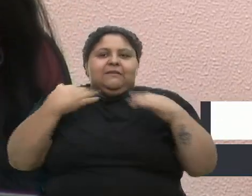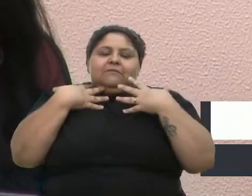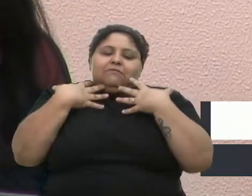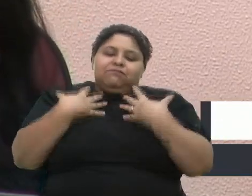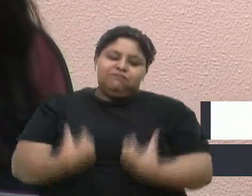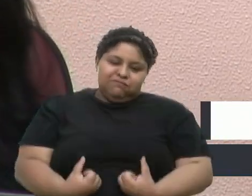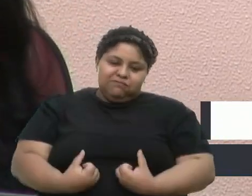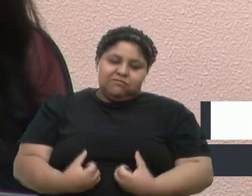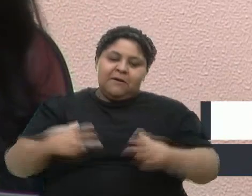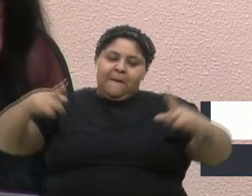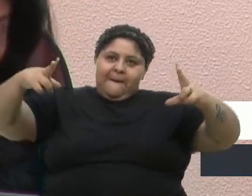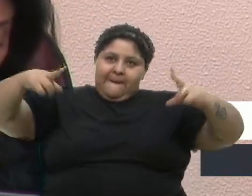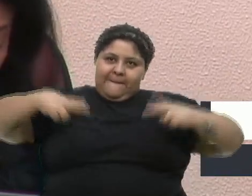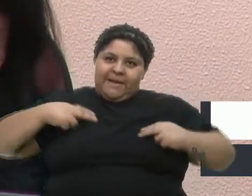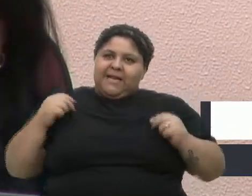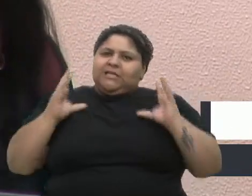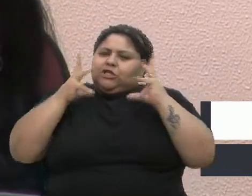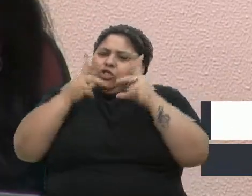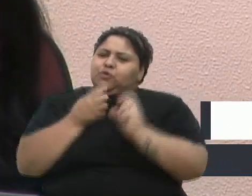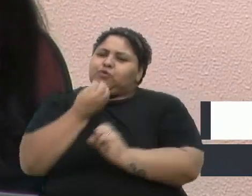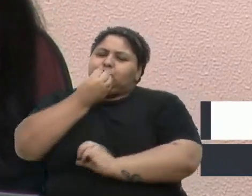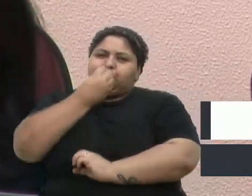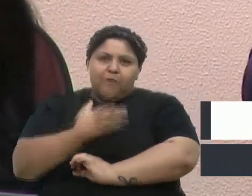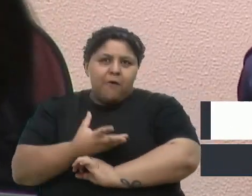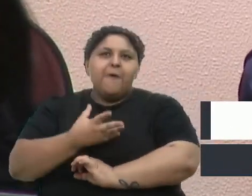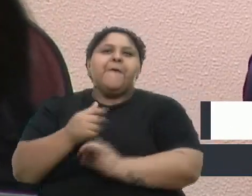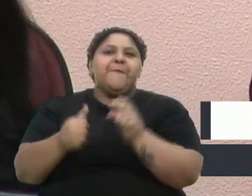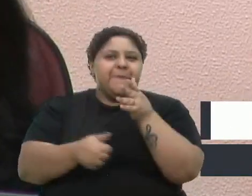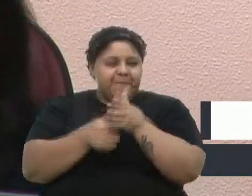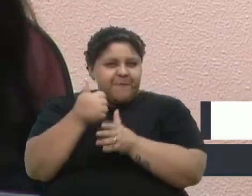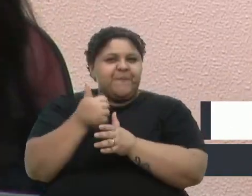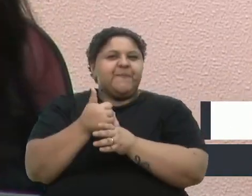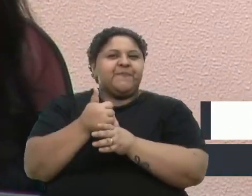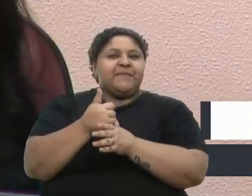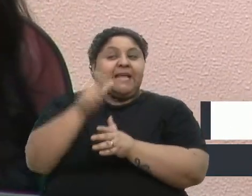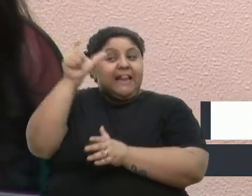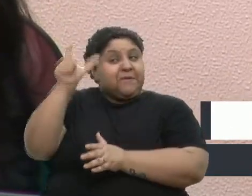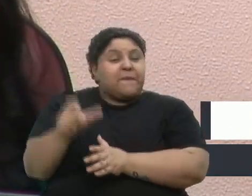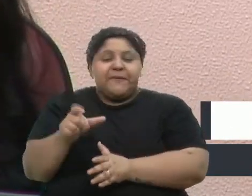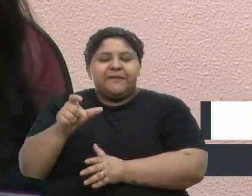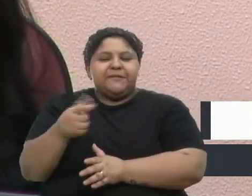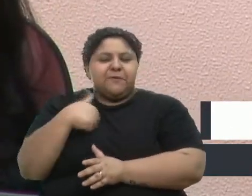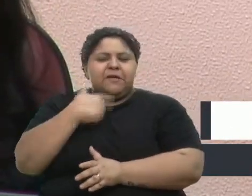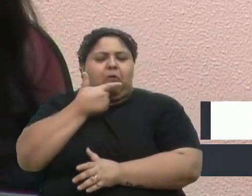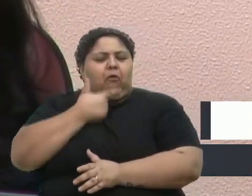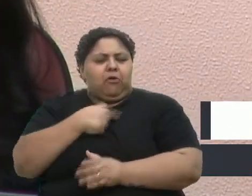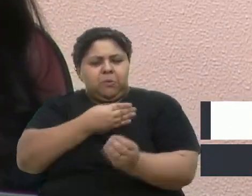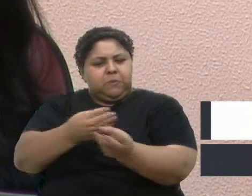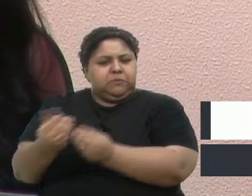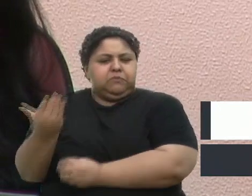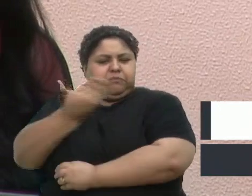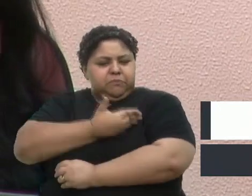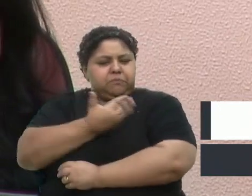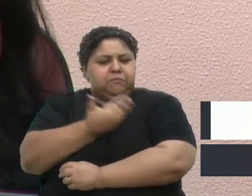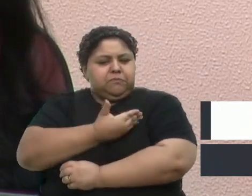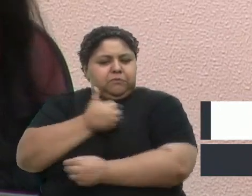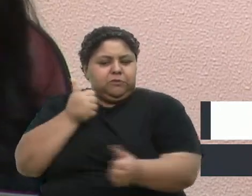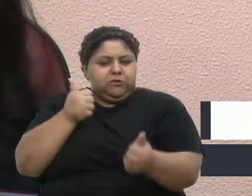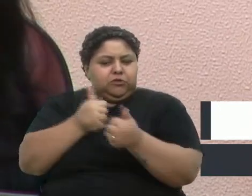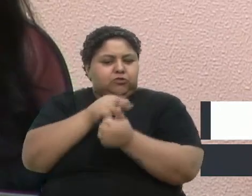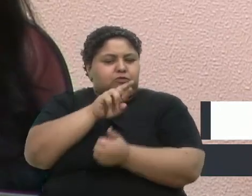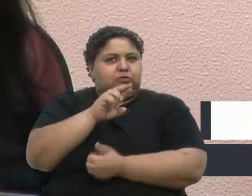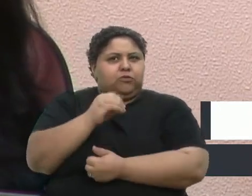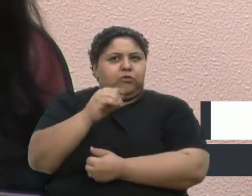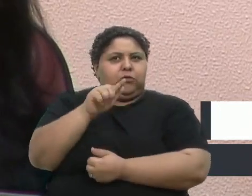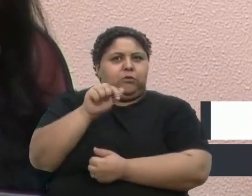ela merece tudo de bom e de melhor. A Vera é uma pessoa que eu gosto muito dela, é uma amiga minha, juntamente com o Rogério,